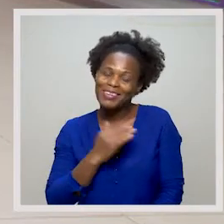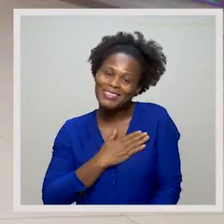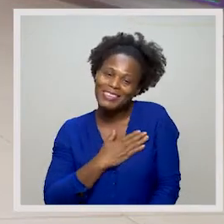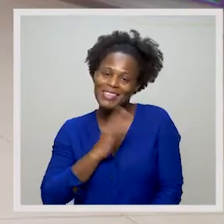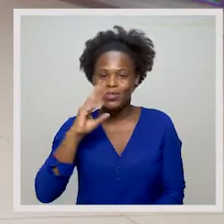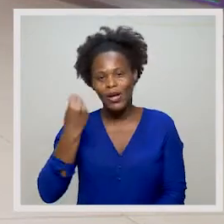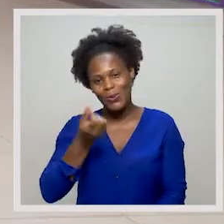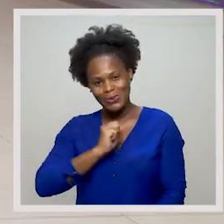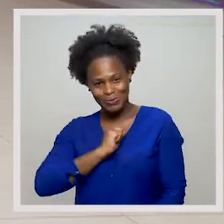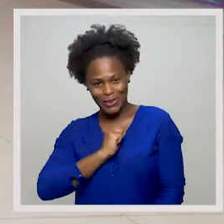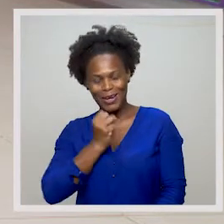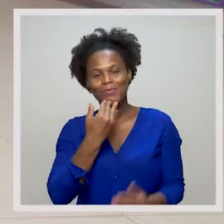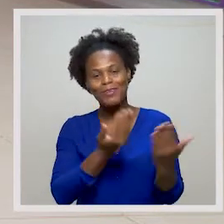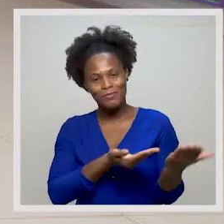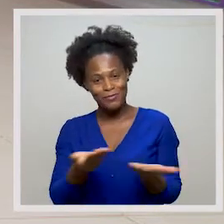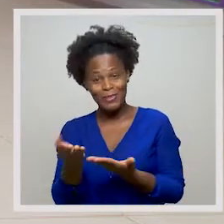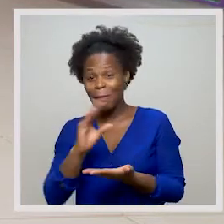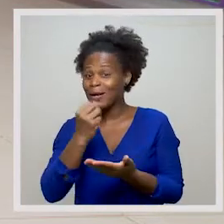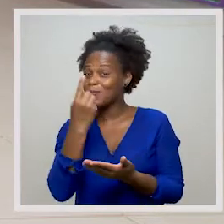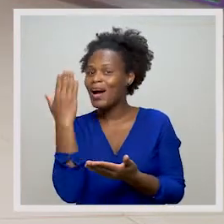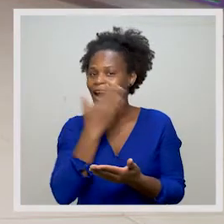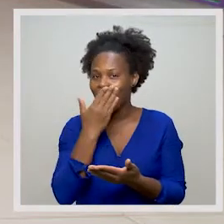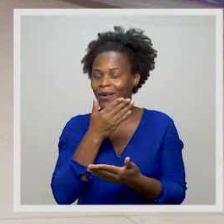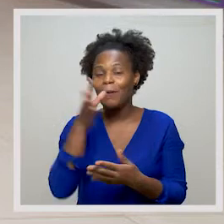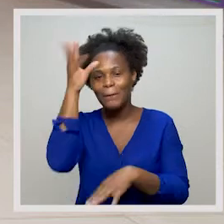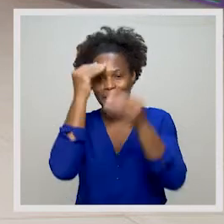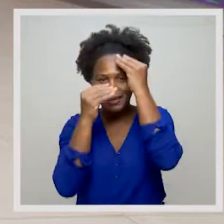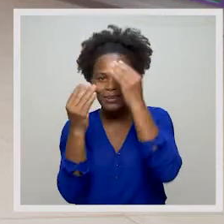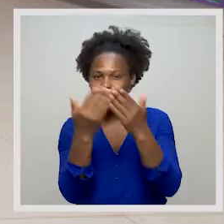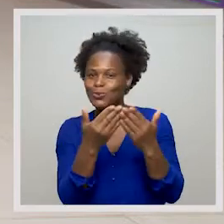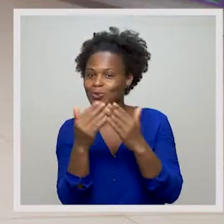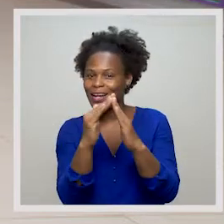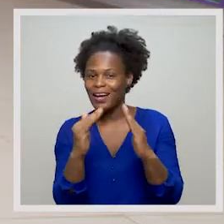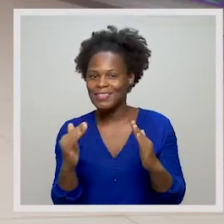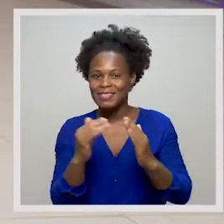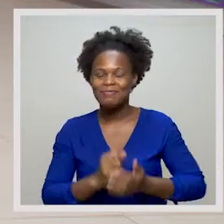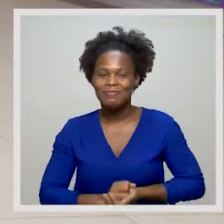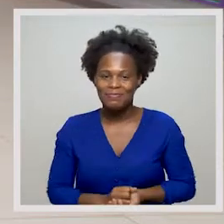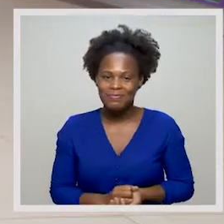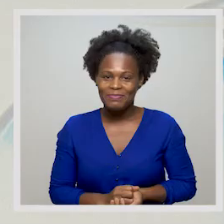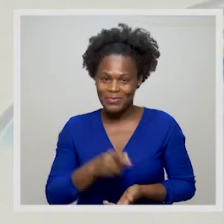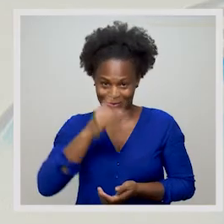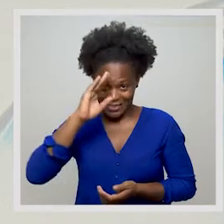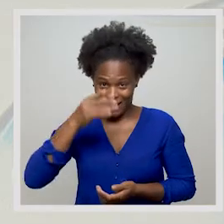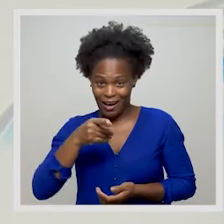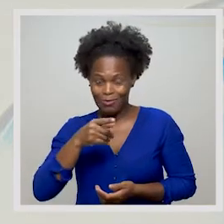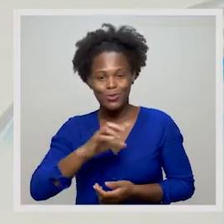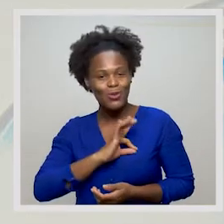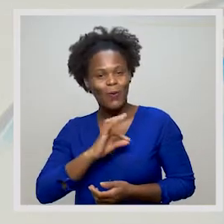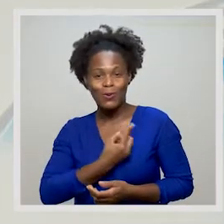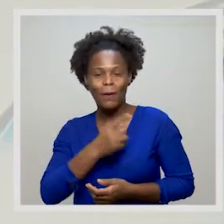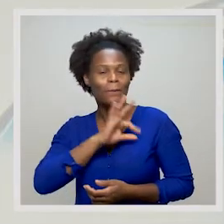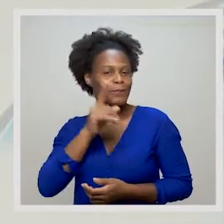Olá, meus queridos alunos! Bem-vindos a mais uma aula do Aprender e Estudar em Casa. Já sabem, sou a